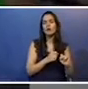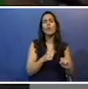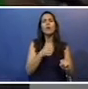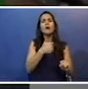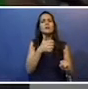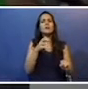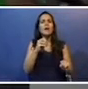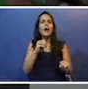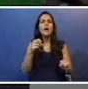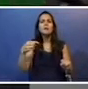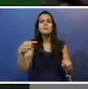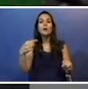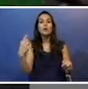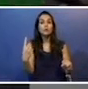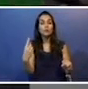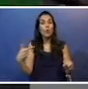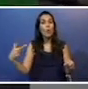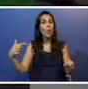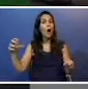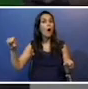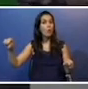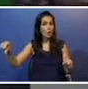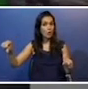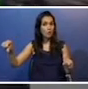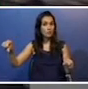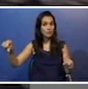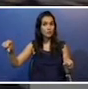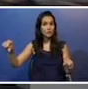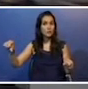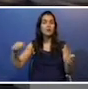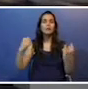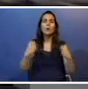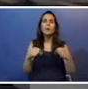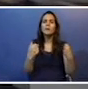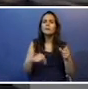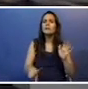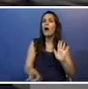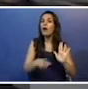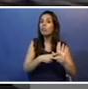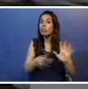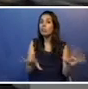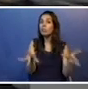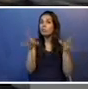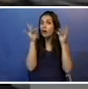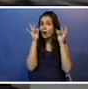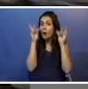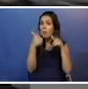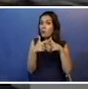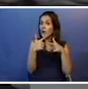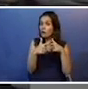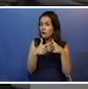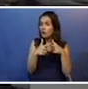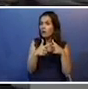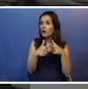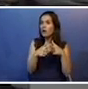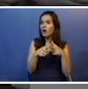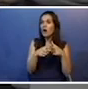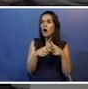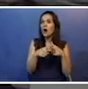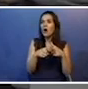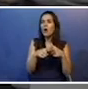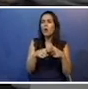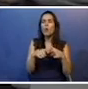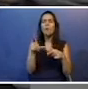10 menos 1 igual a 9. Só que precisa ficar bem atento, porque o valor menor,